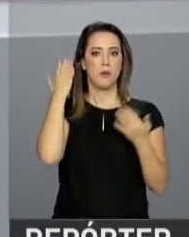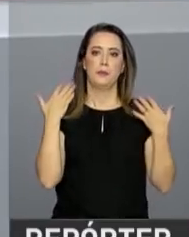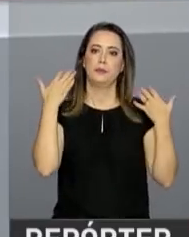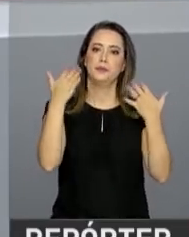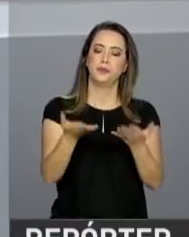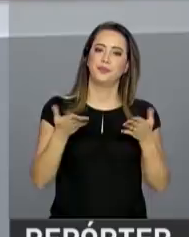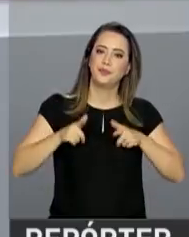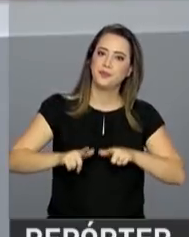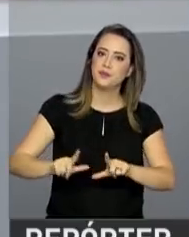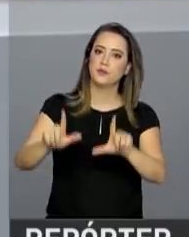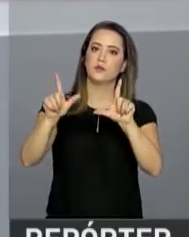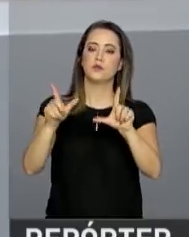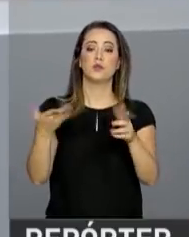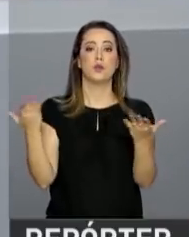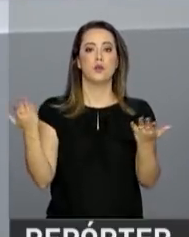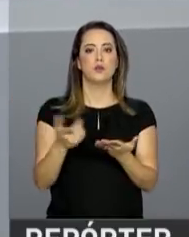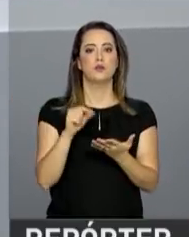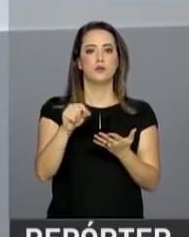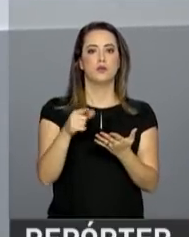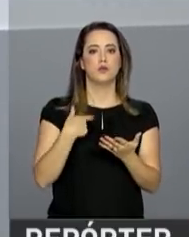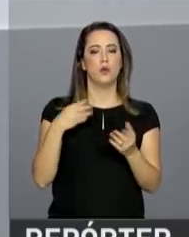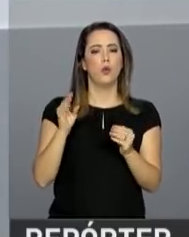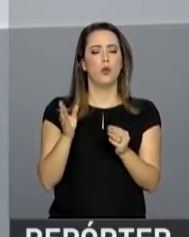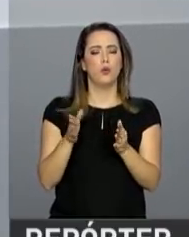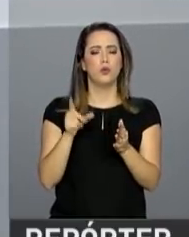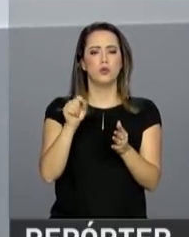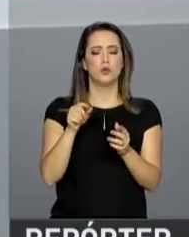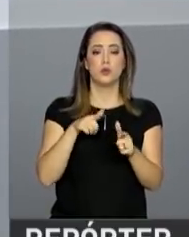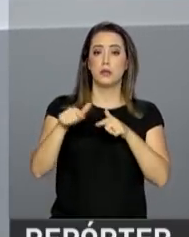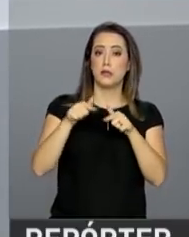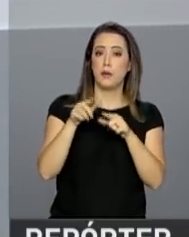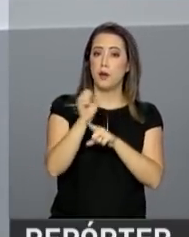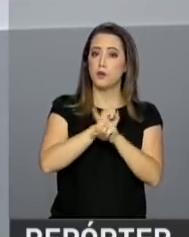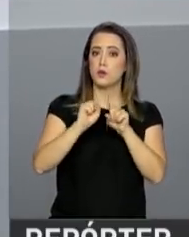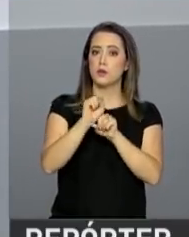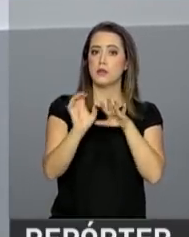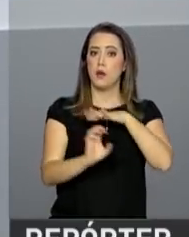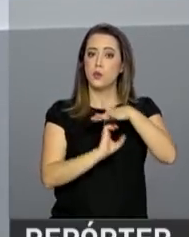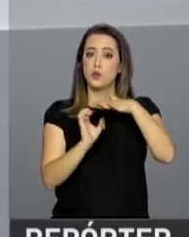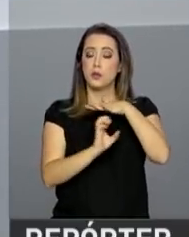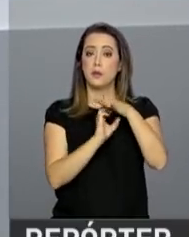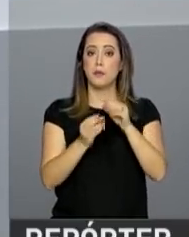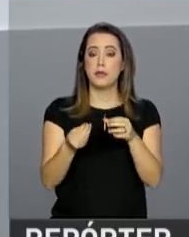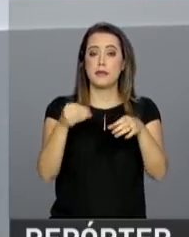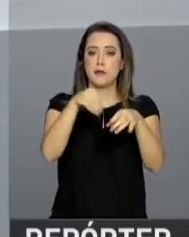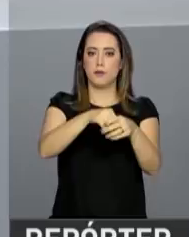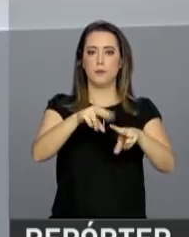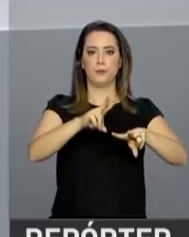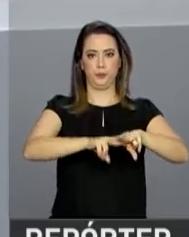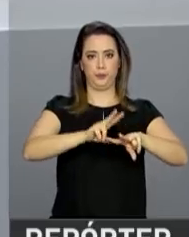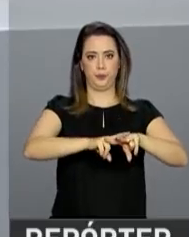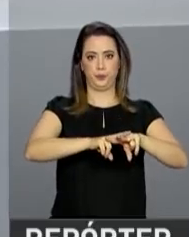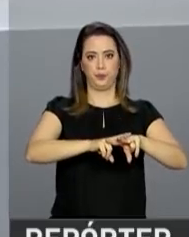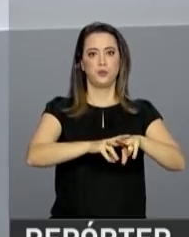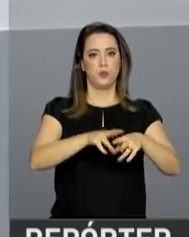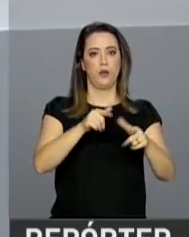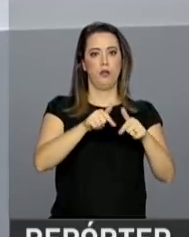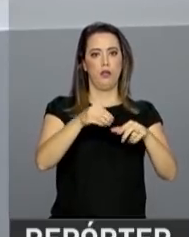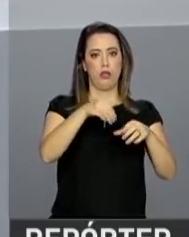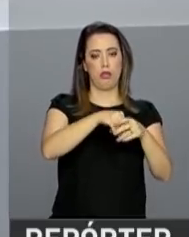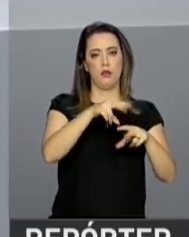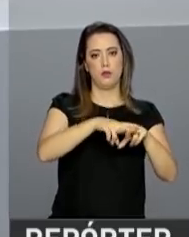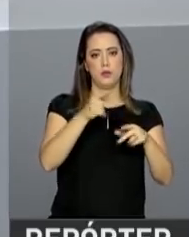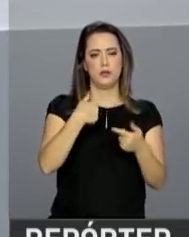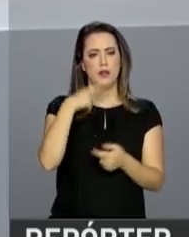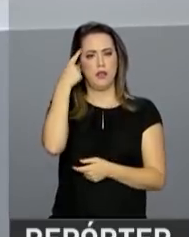participou da entrega de um prêmio que prestigia o trabalho social de empresas no sistema prisional a idéia é superar preconceitos